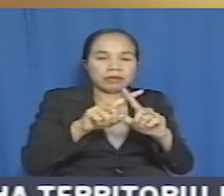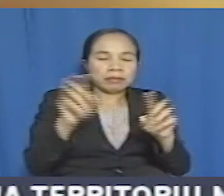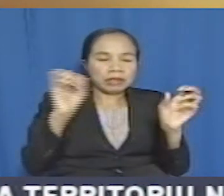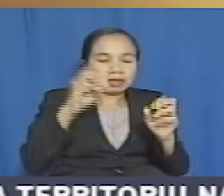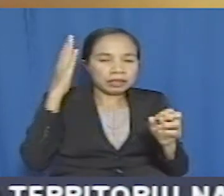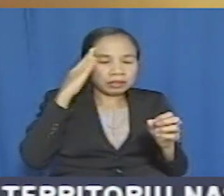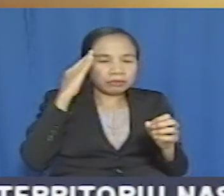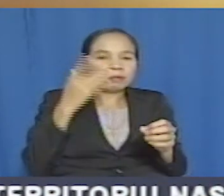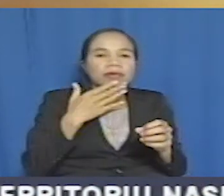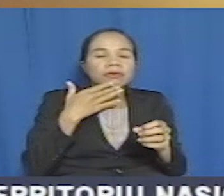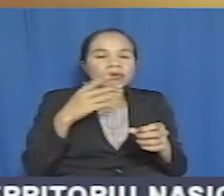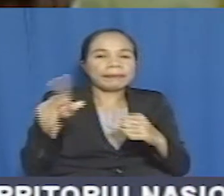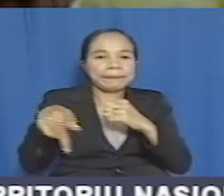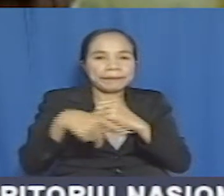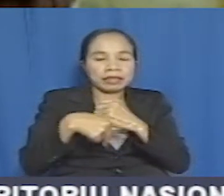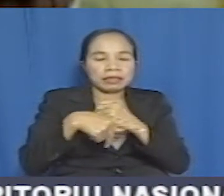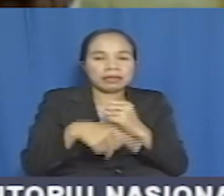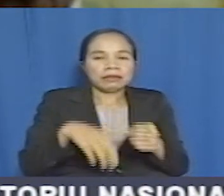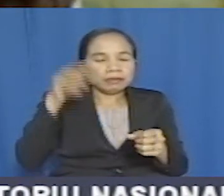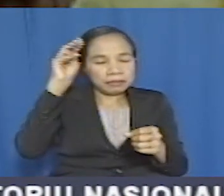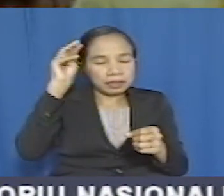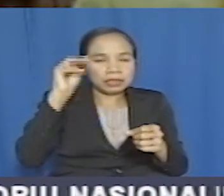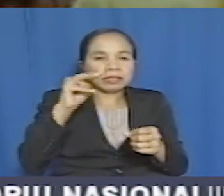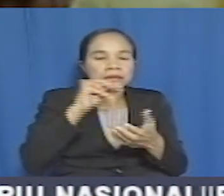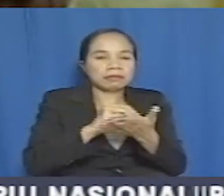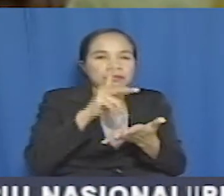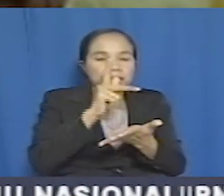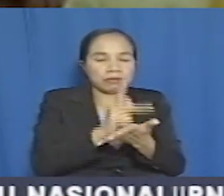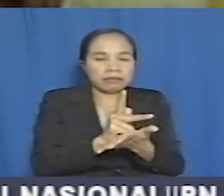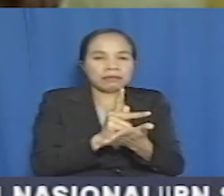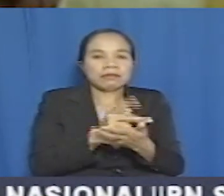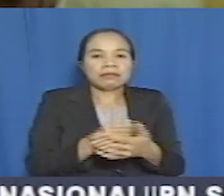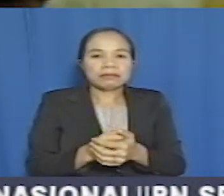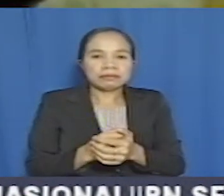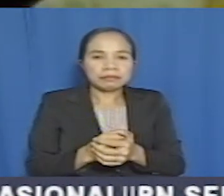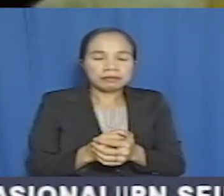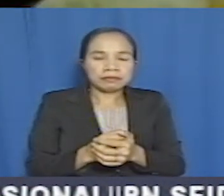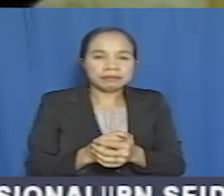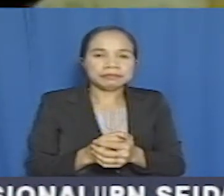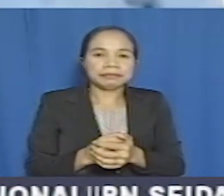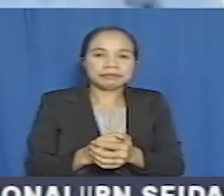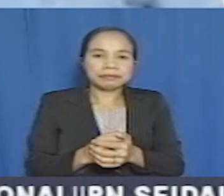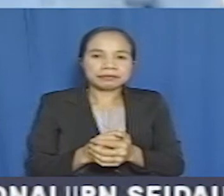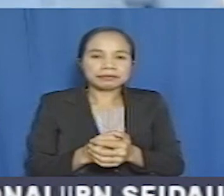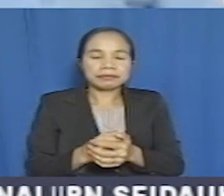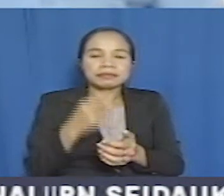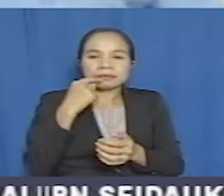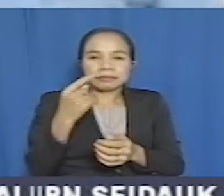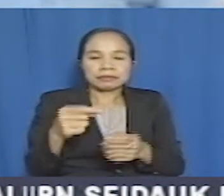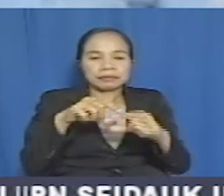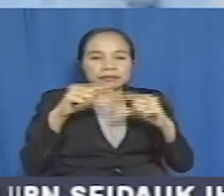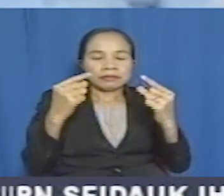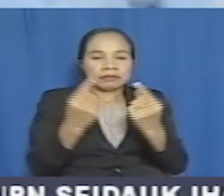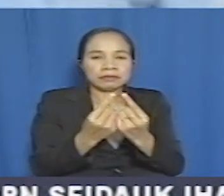cor partido. Ministro Assunto Parlamentar e Senão Comunicação Social Francisco Jerônimo informa,